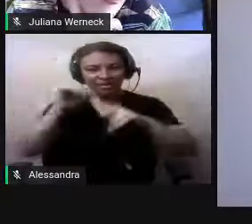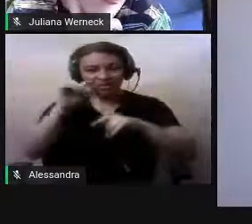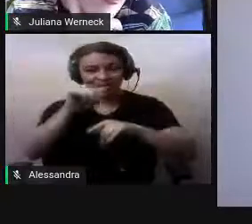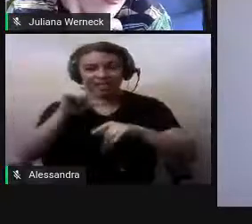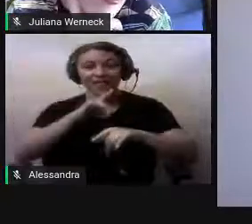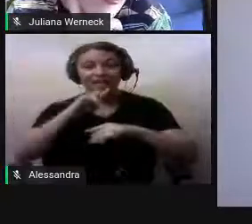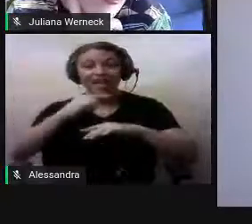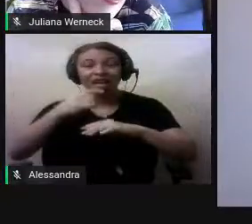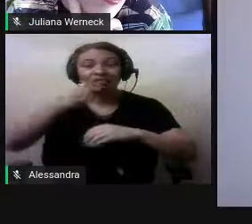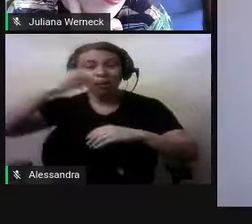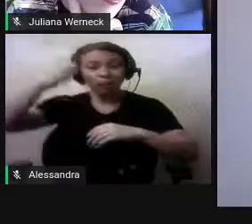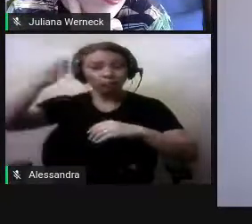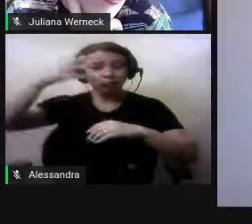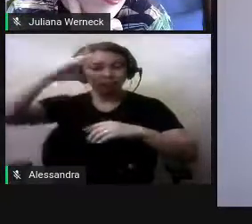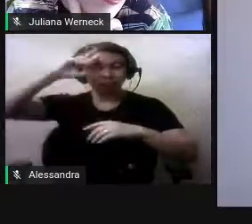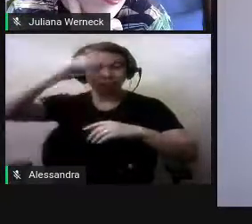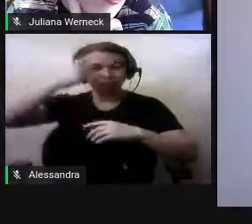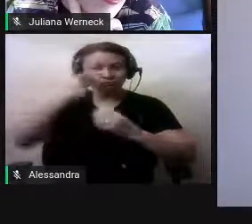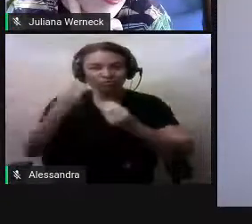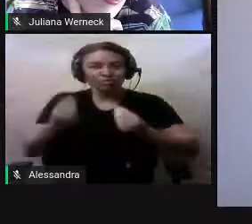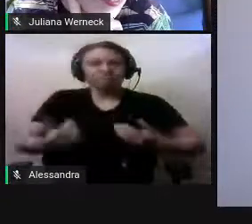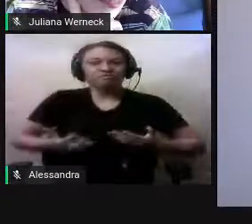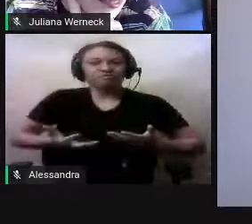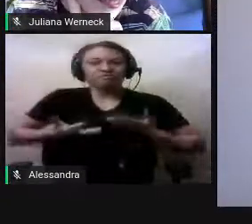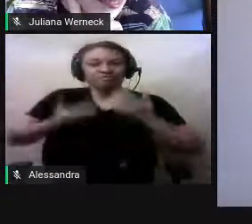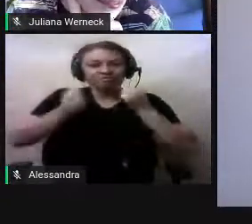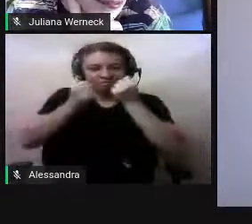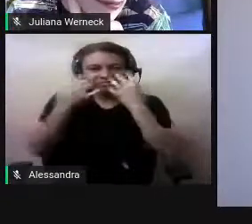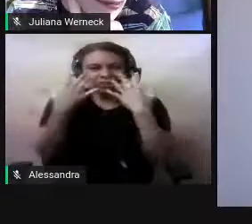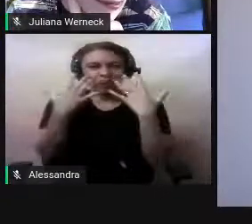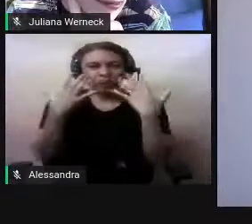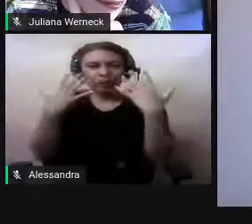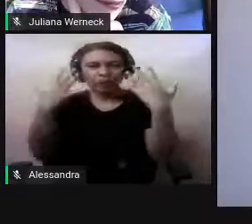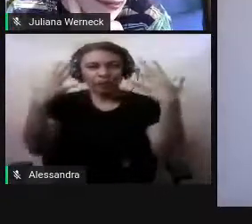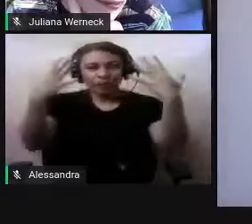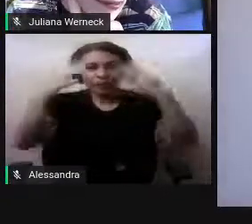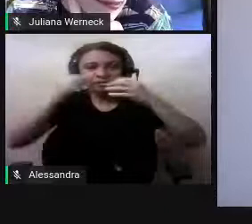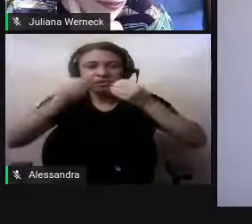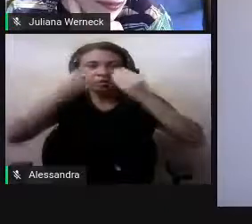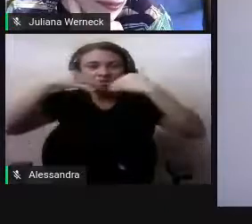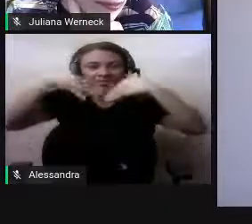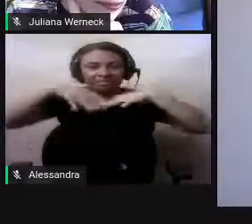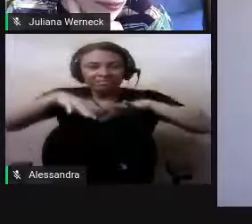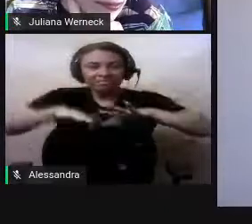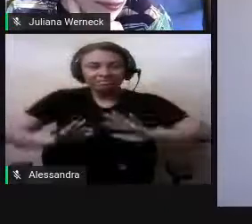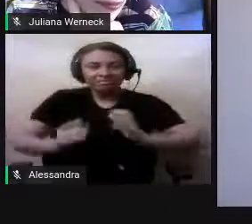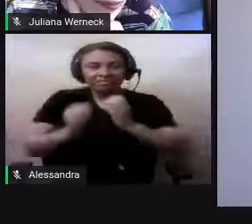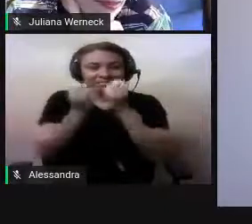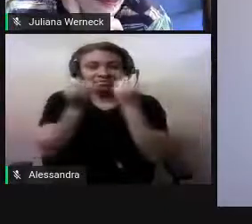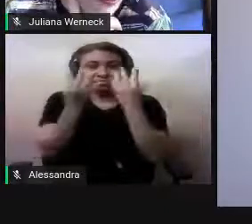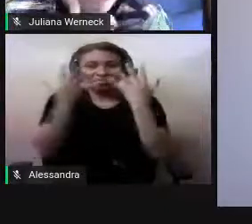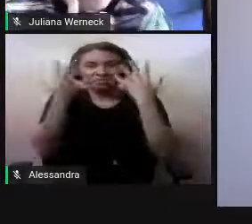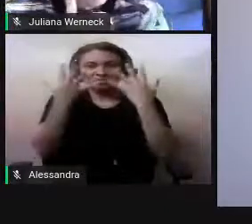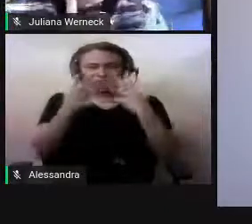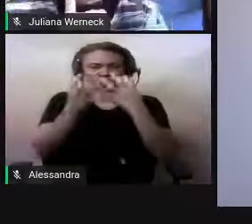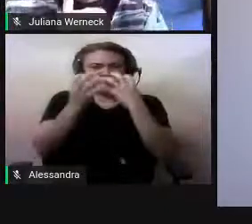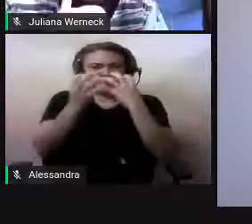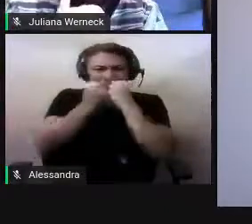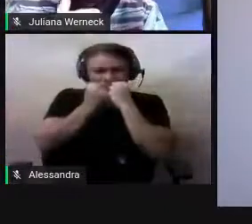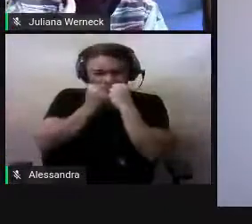luz própria. Encha-se dessa luz. Permita que ela tome conta do seu ser, mas não a retenha para